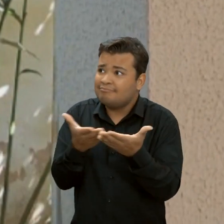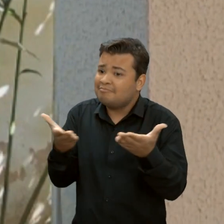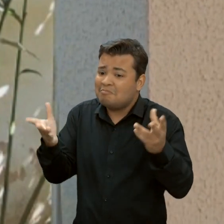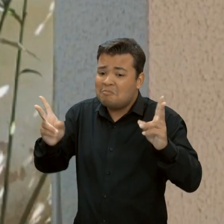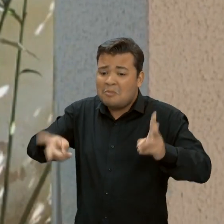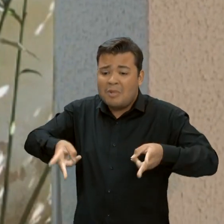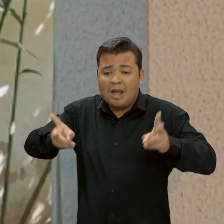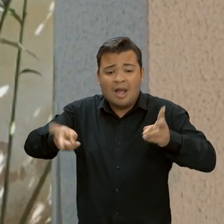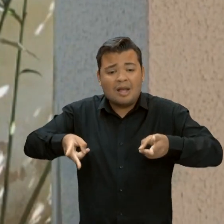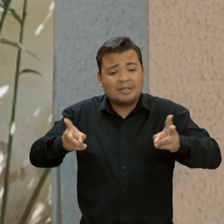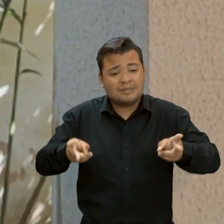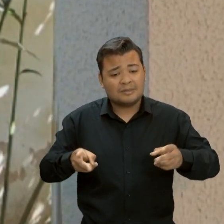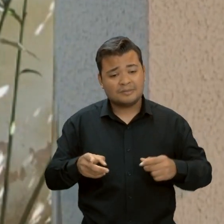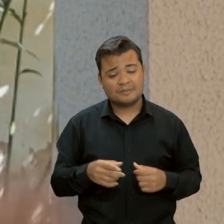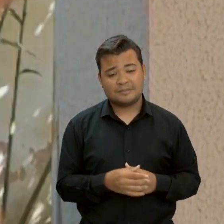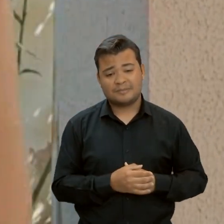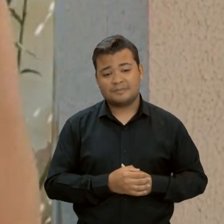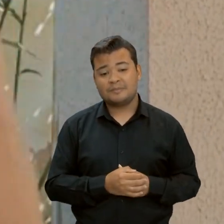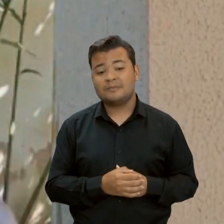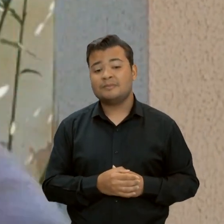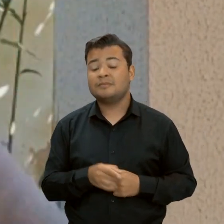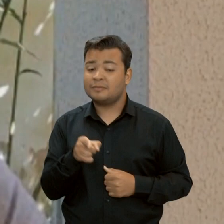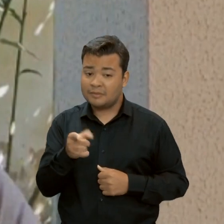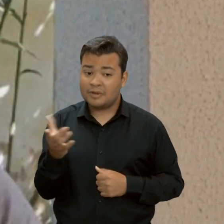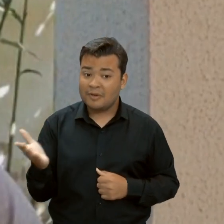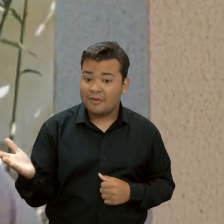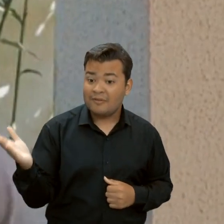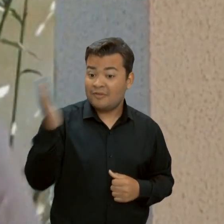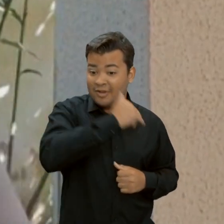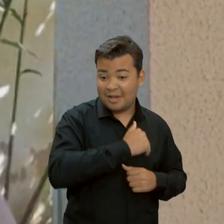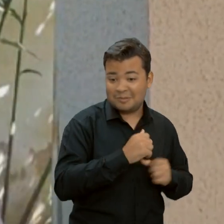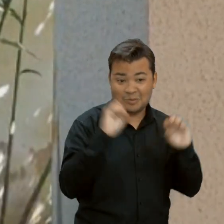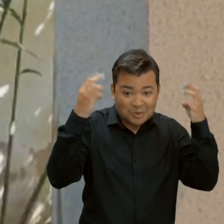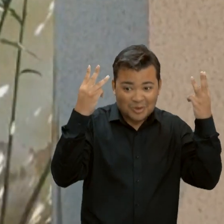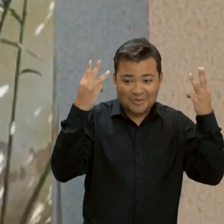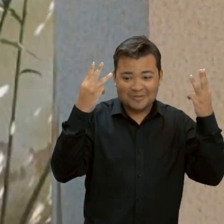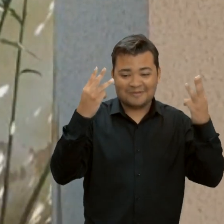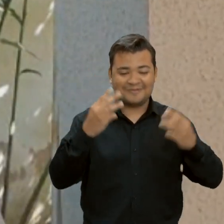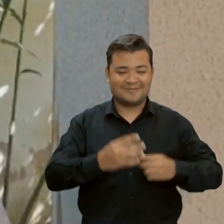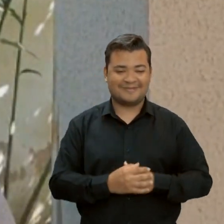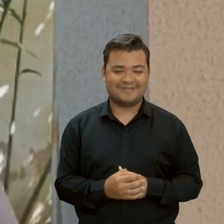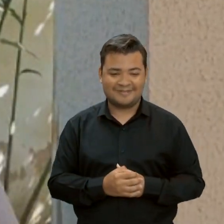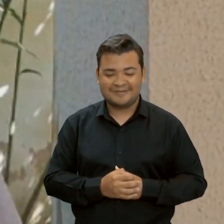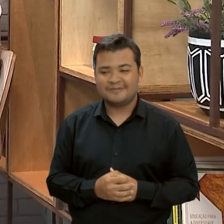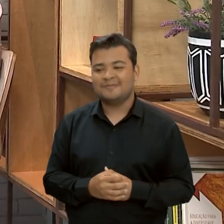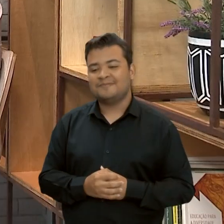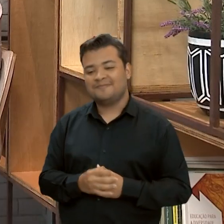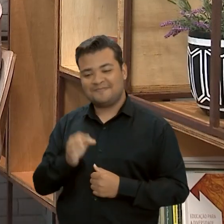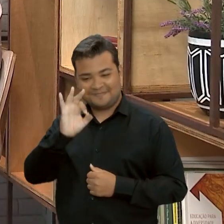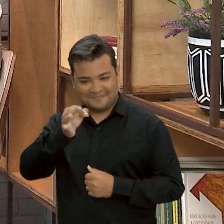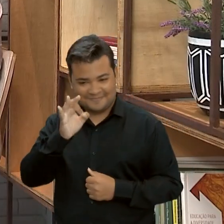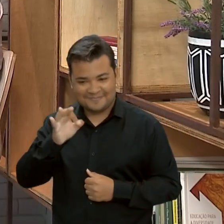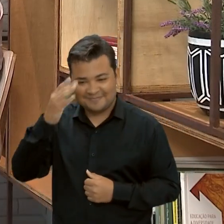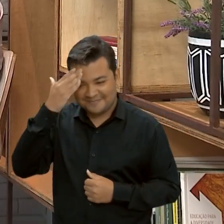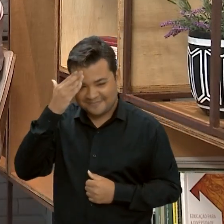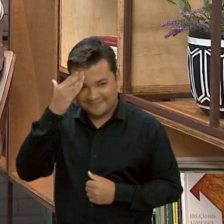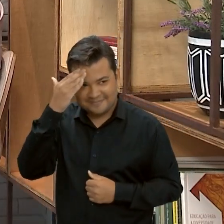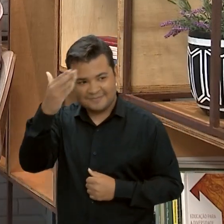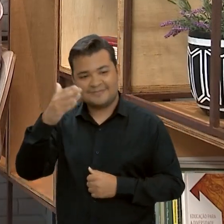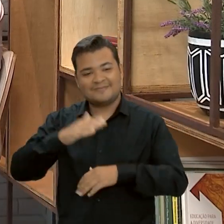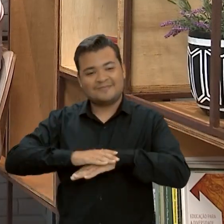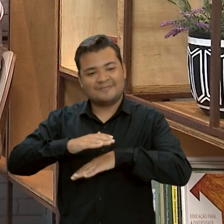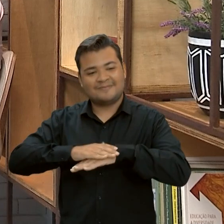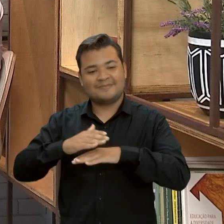Eugênia, Põe alguma coisa na sacola e venha para os shows. Muito obrigado, viu? Parabéns pela sua